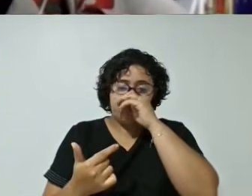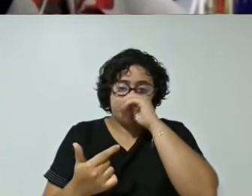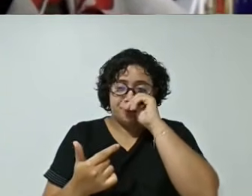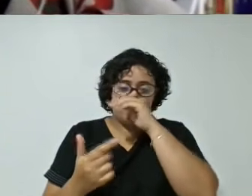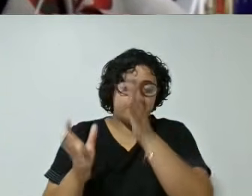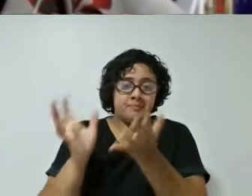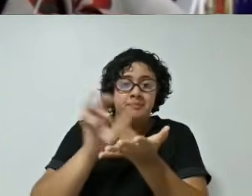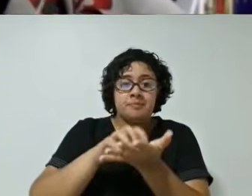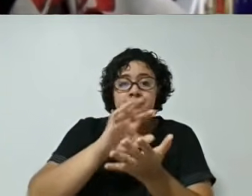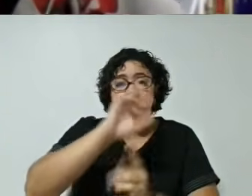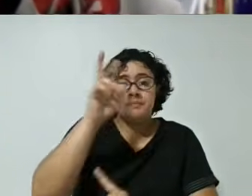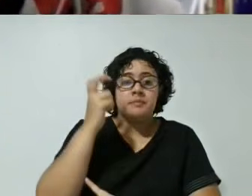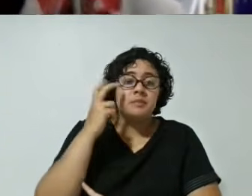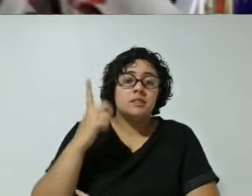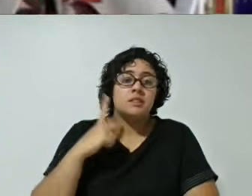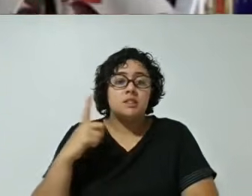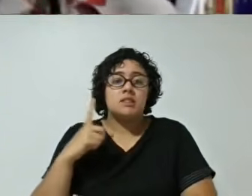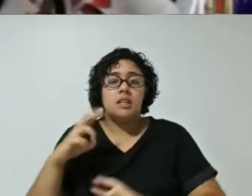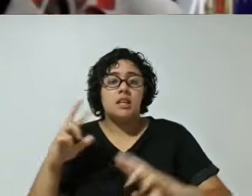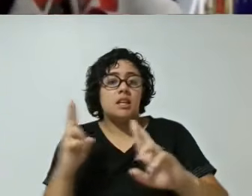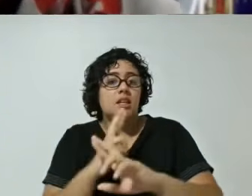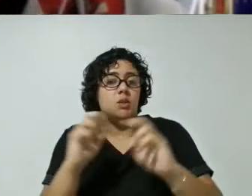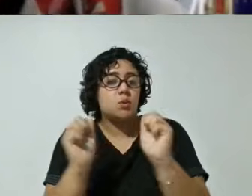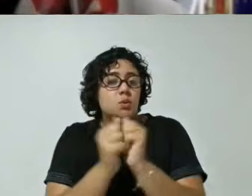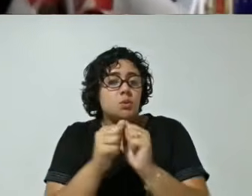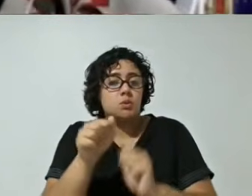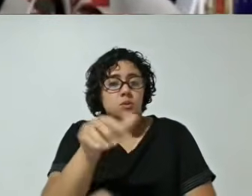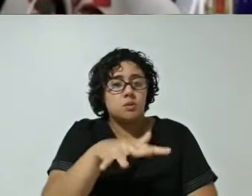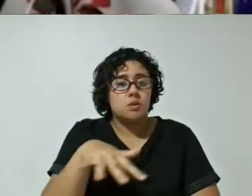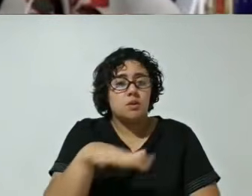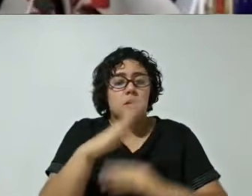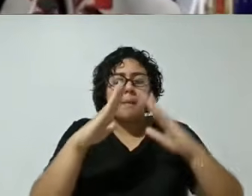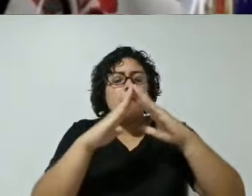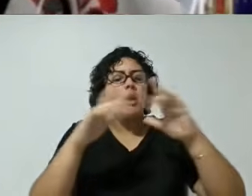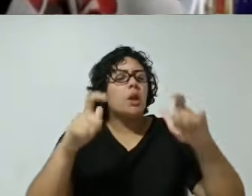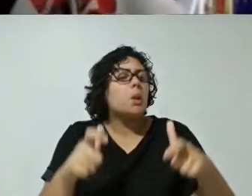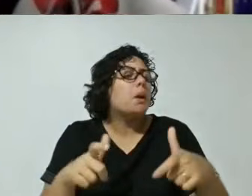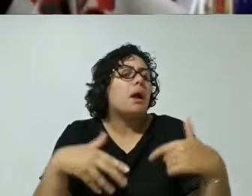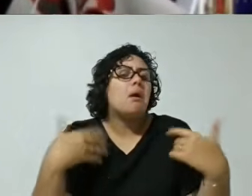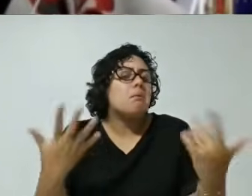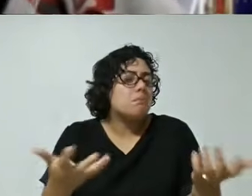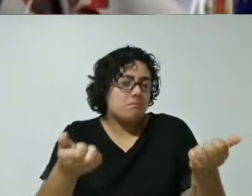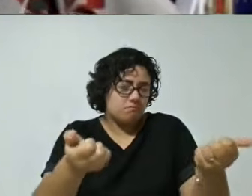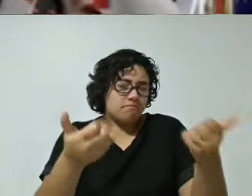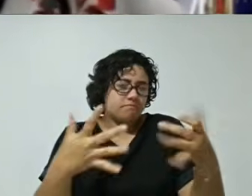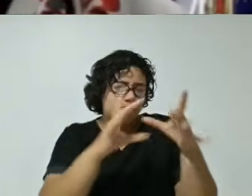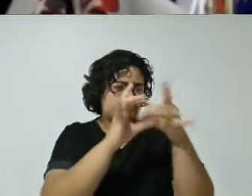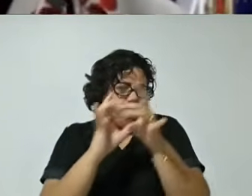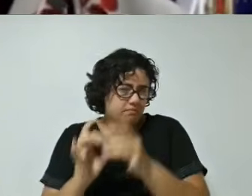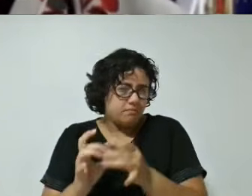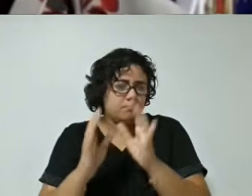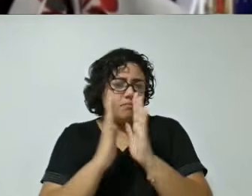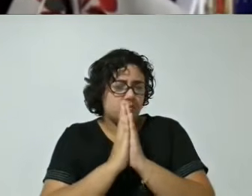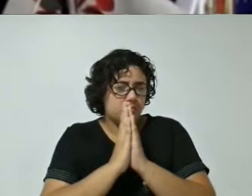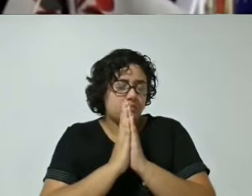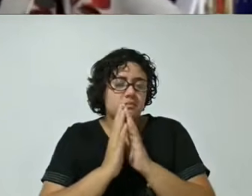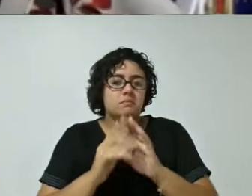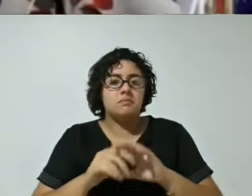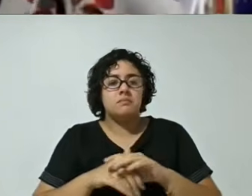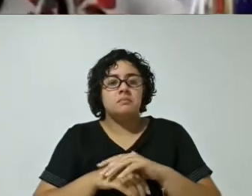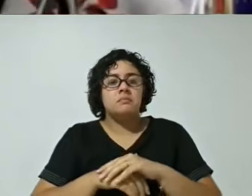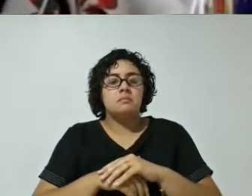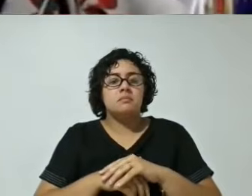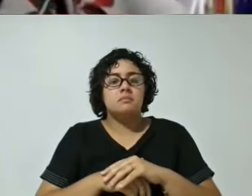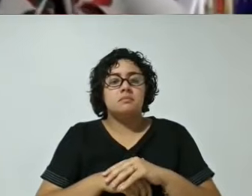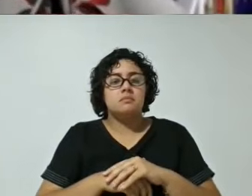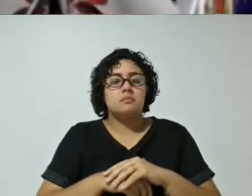com o espaço, já conhecia o espaço, você é morador do território, conta só contextualiza para nós nesse sentido Tudo aí. bem.